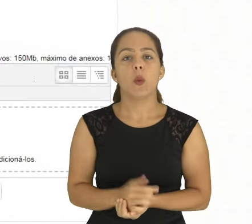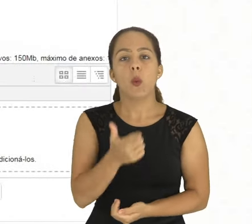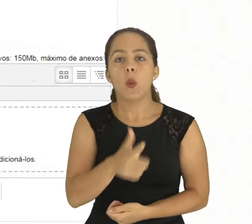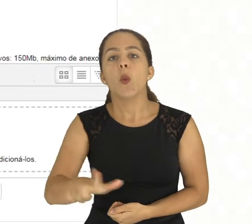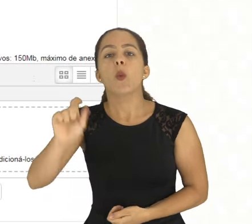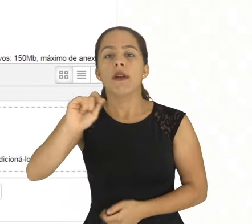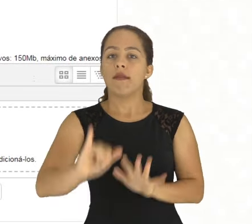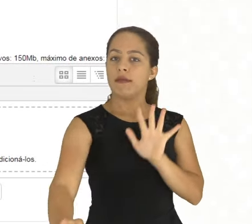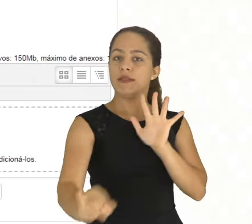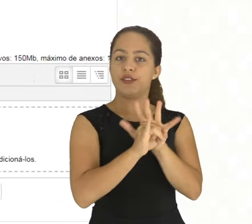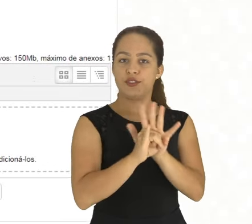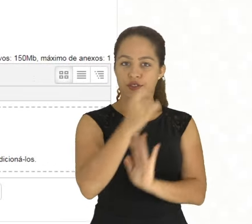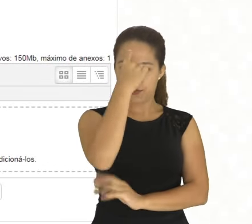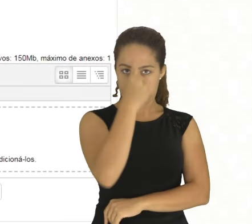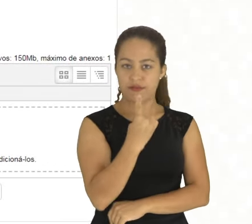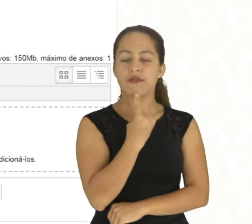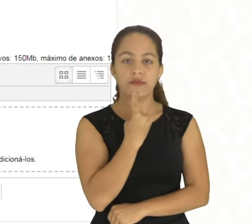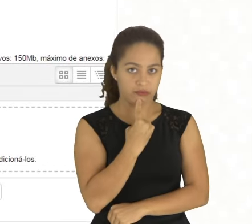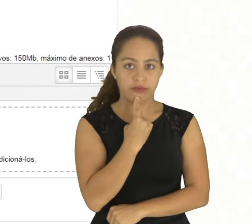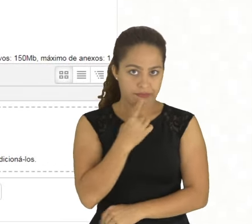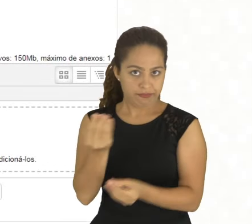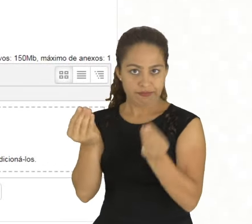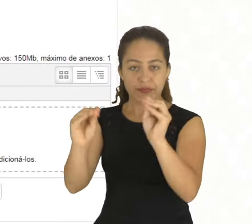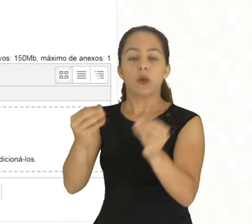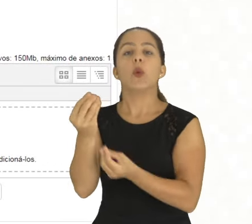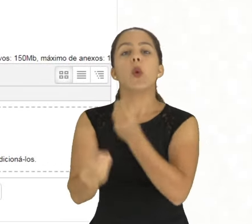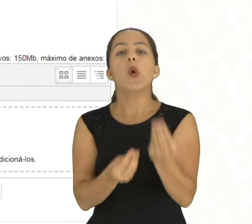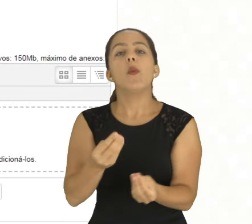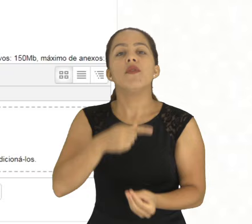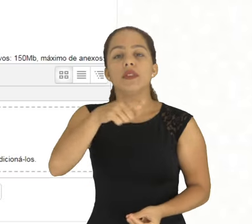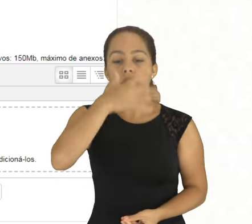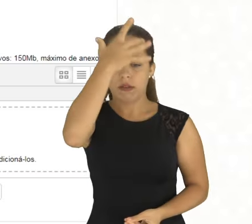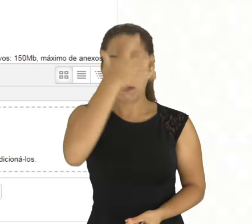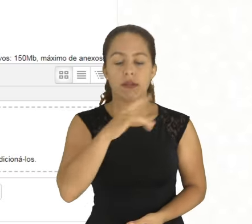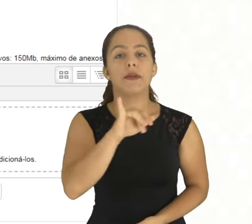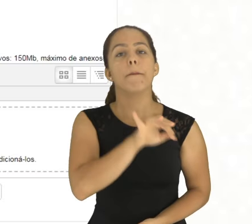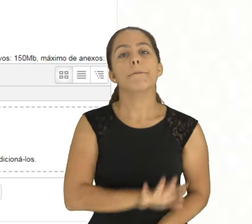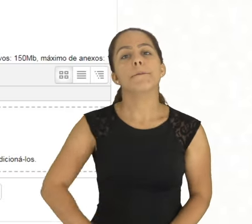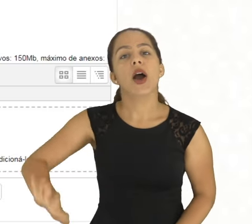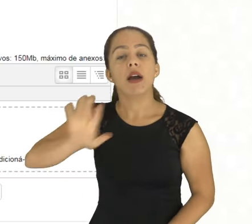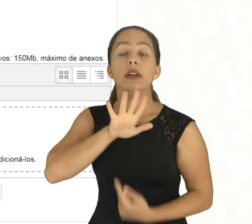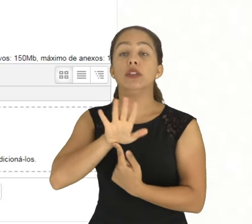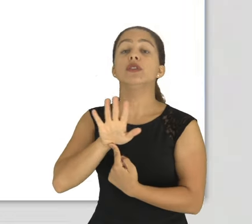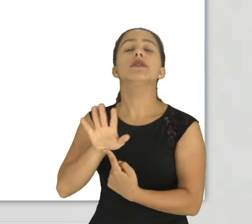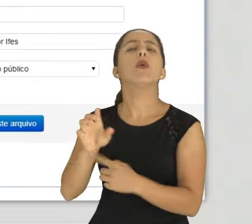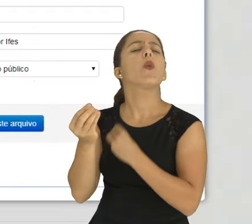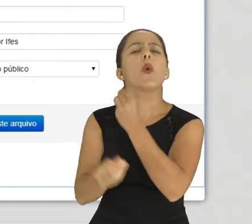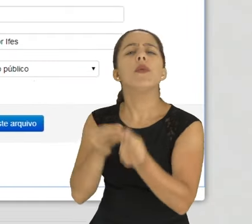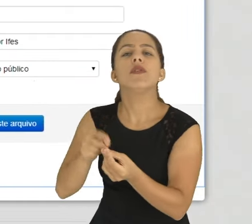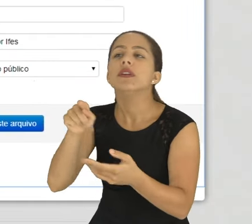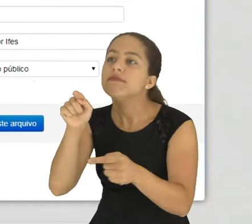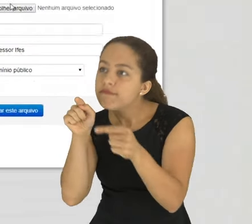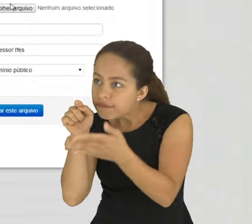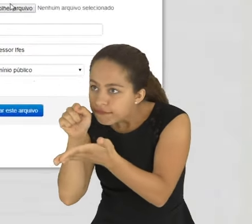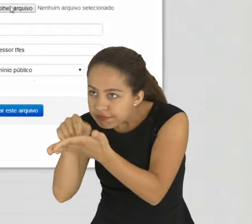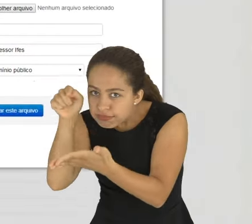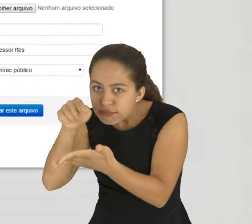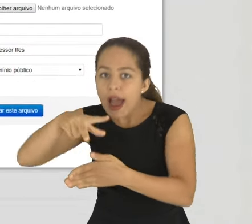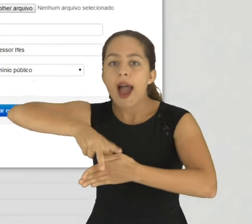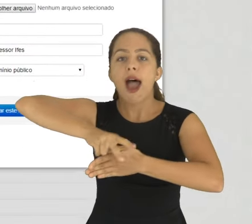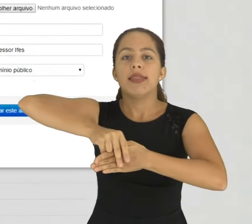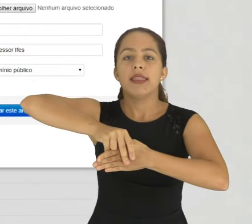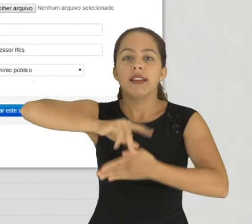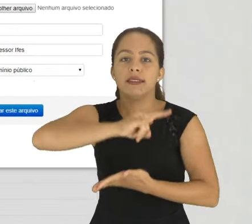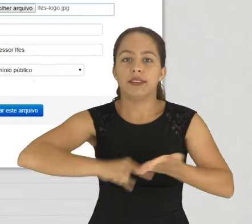da imagem, da identificação visual entre você e seus colegas. Para inserir uma imagem, basta clicar neste ícone, anexamos um